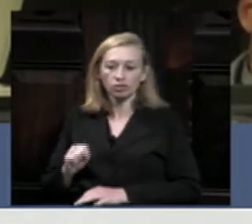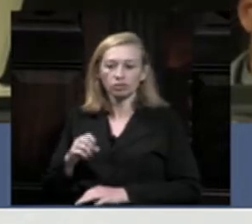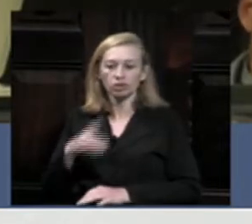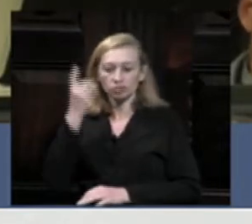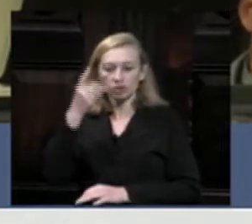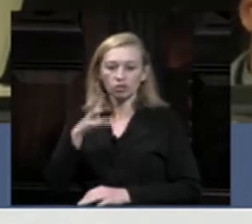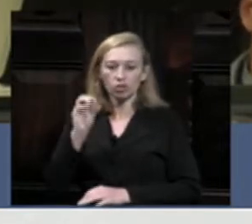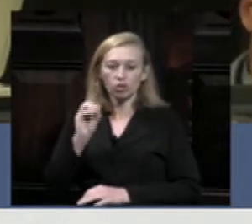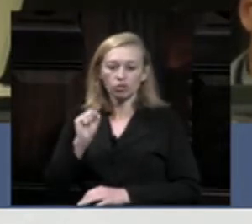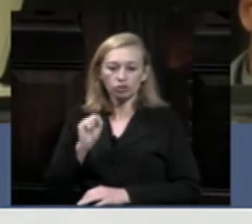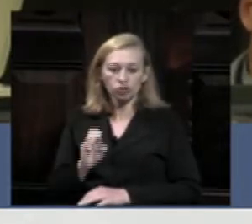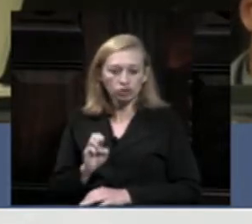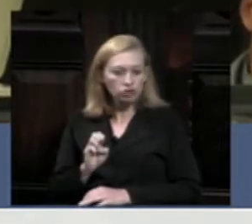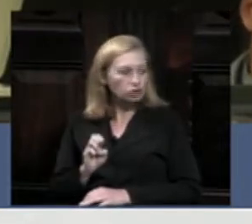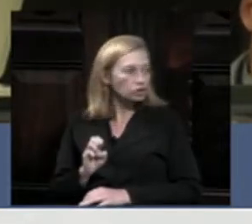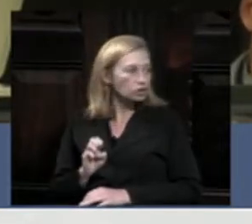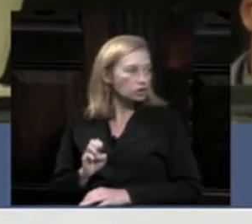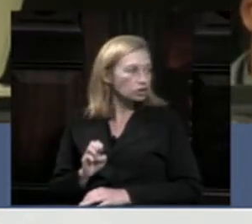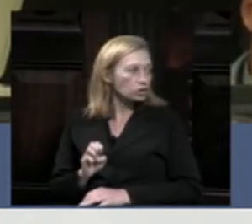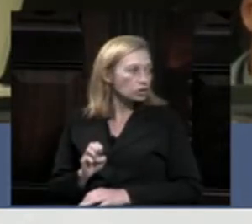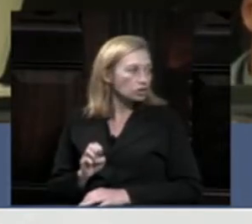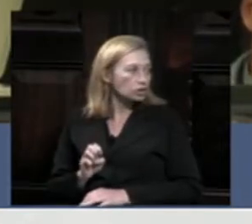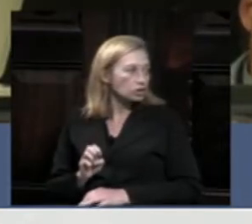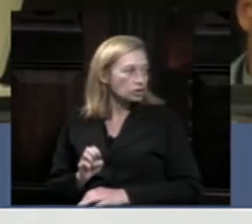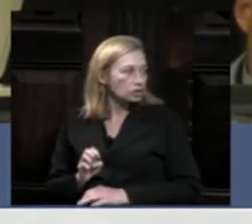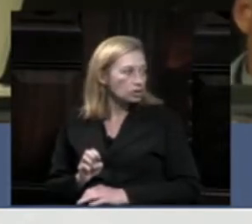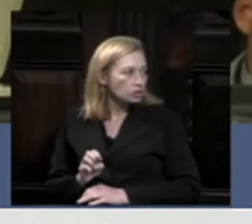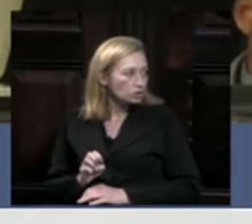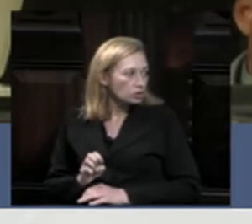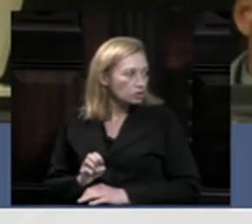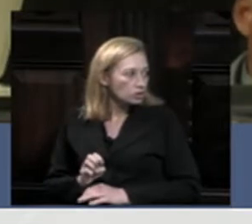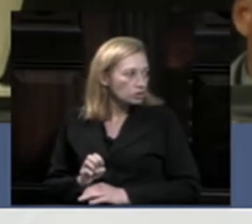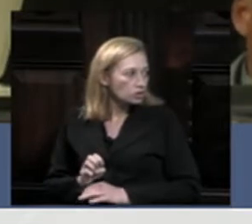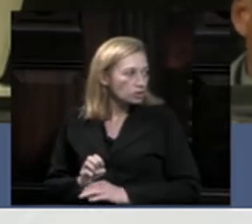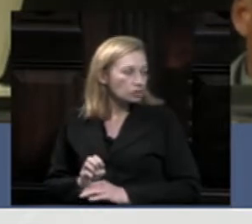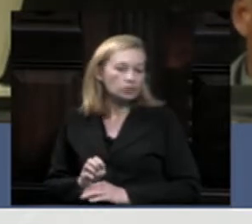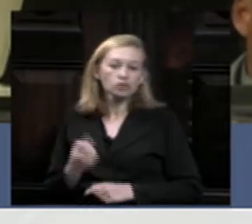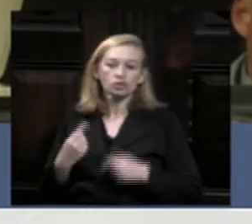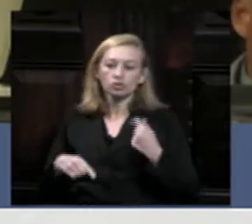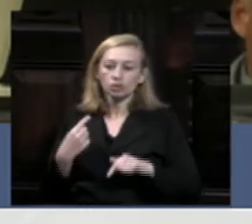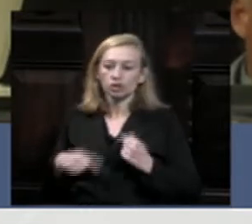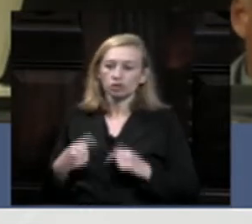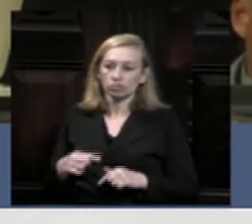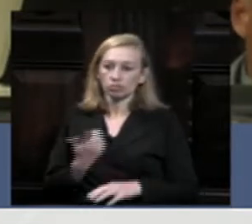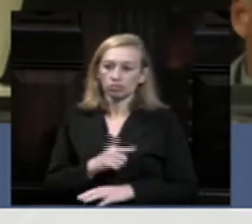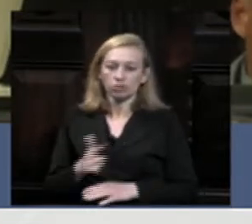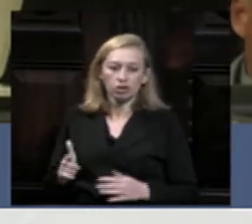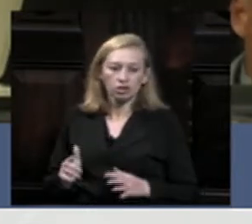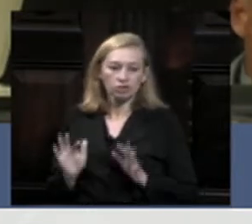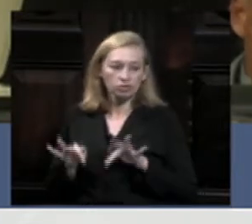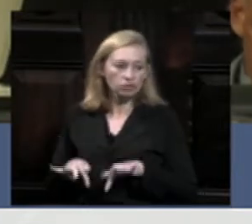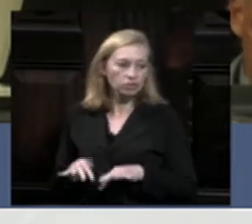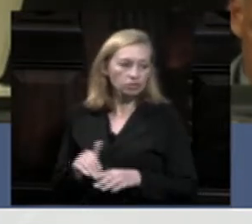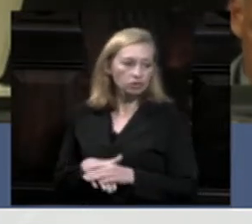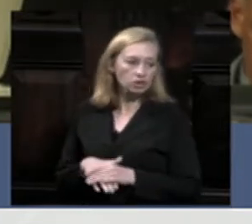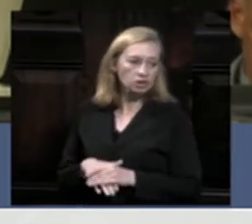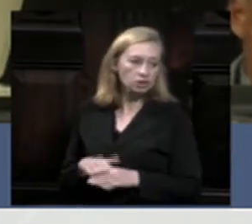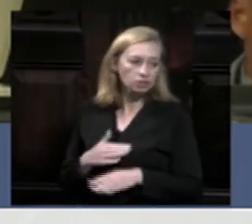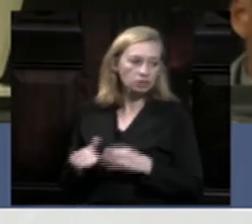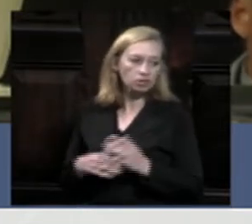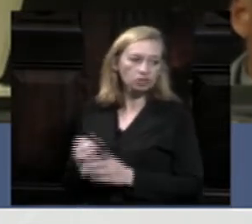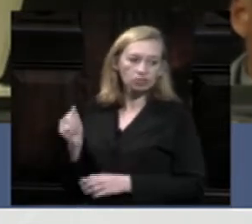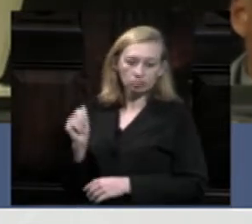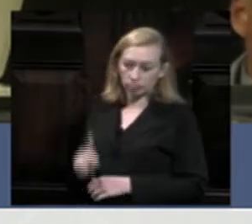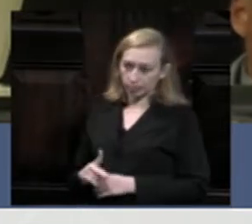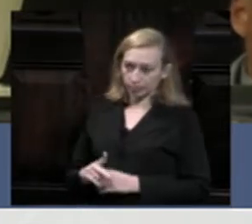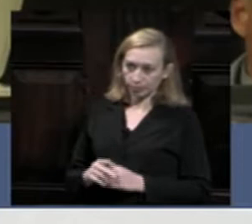a utilidade pública a sociedade, os amigos e moradores de Itacoatiara. Em discussão, não havendo que queira discutir, encerrada a discussão, em votação, os que aprovam isso